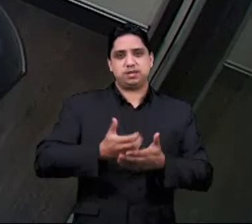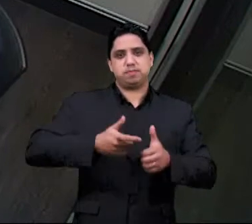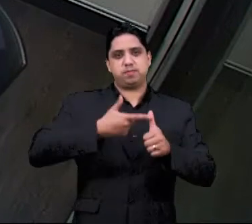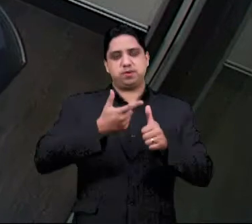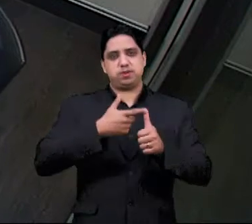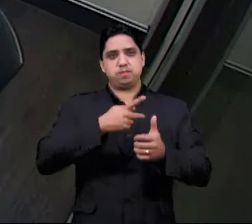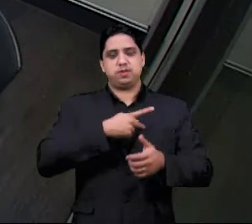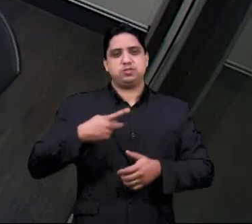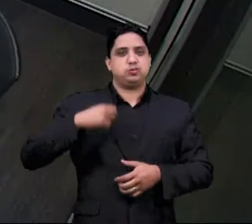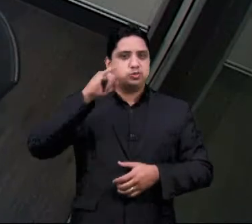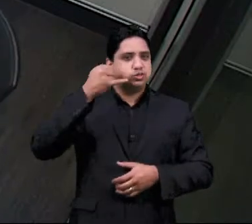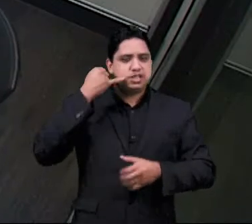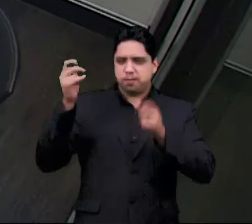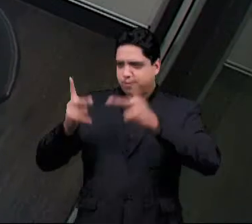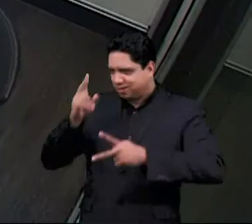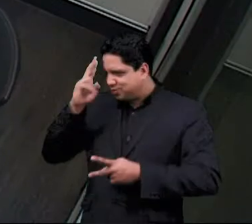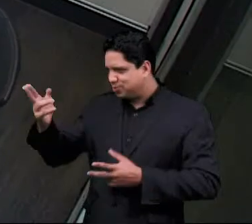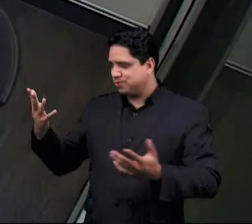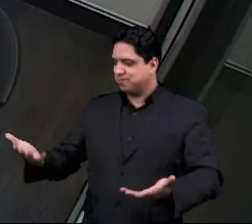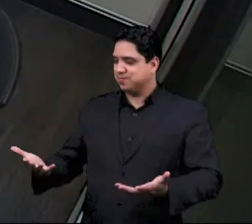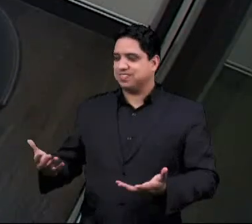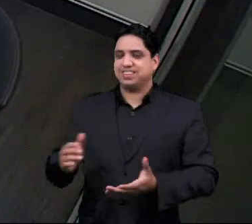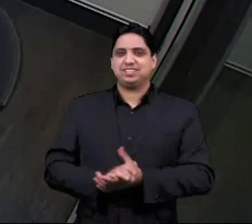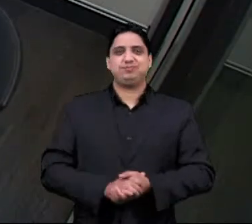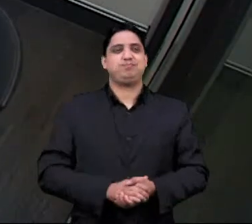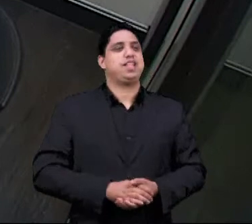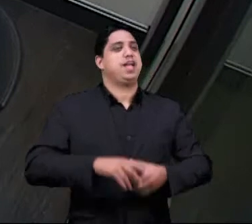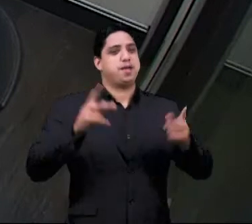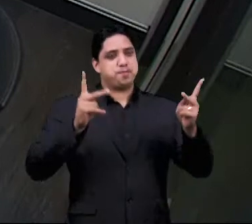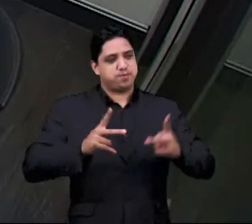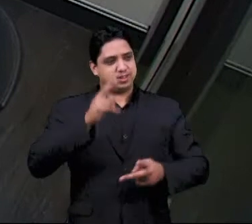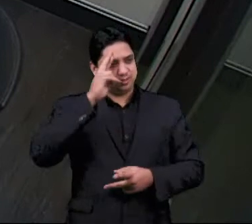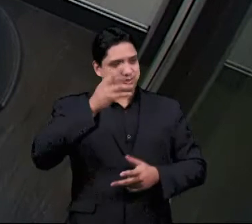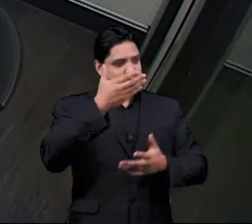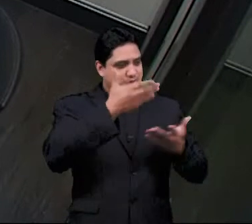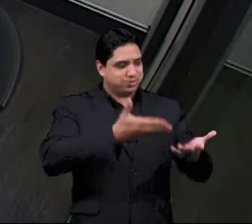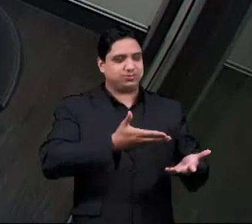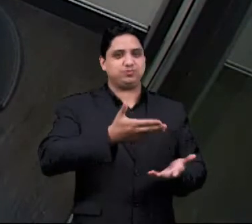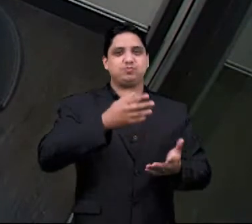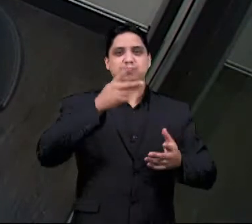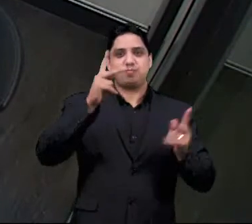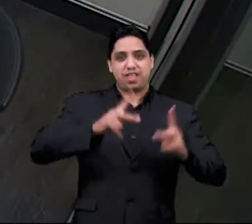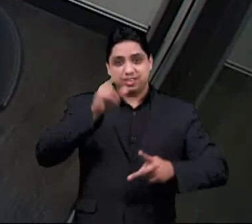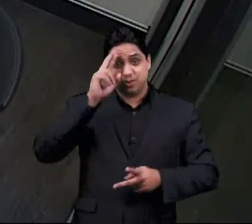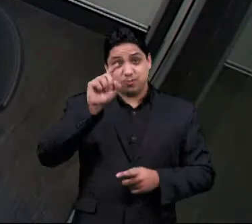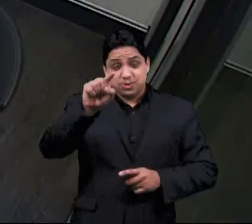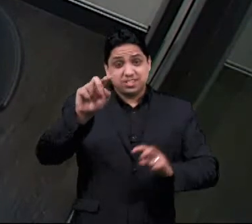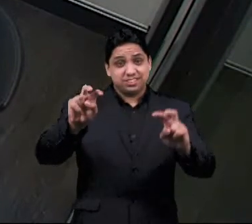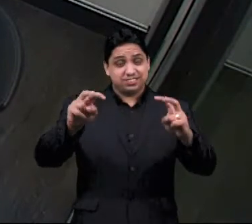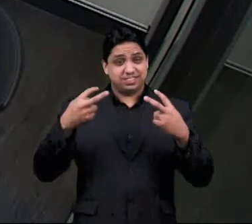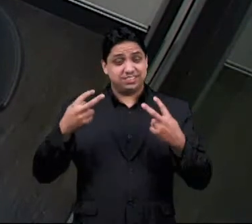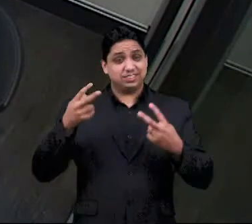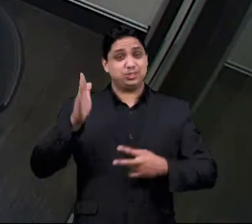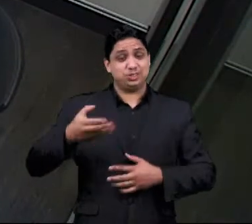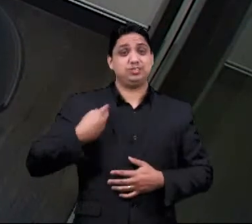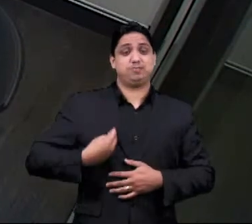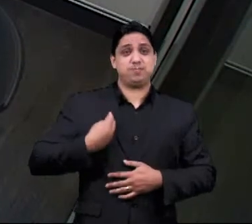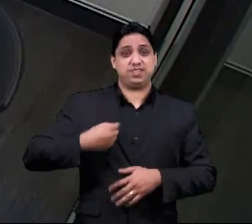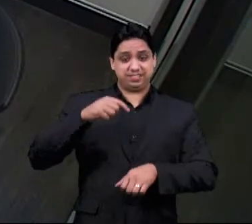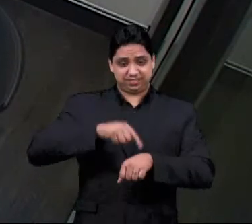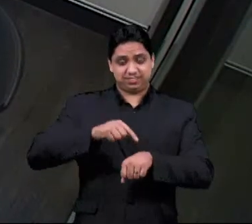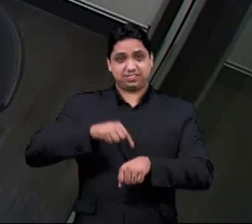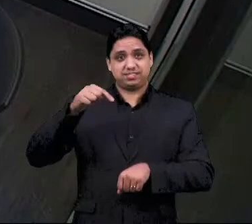pastor Josias Júnior. Paz do Senhor, pastor. Paz do Senhor, Elias, a paz do Senhor para você que nos assiste, que já está conosco agora